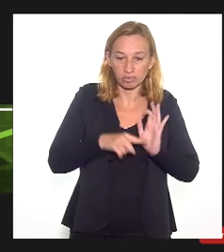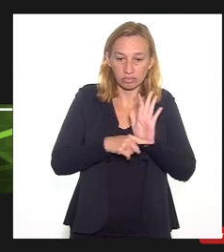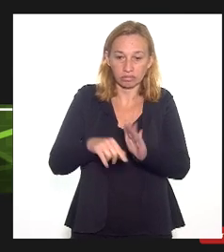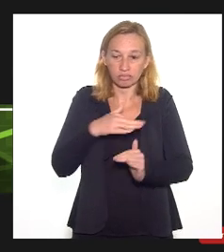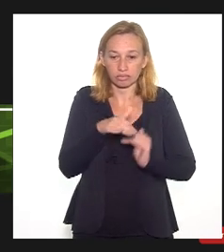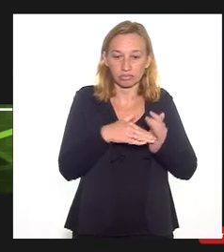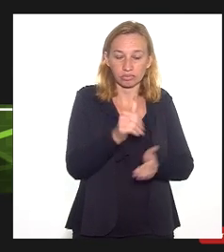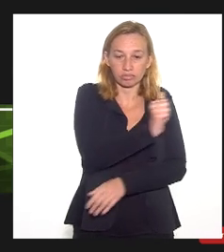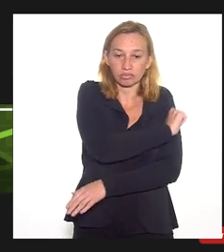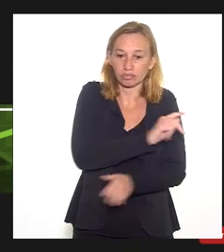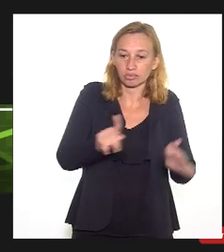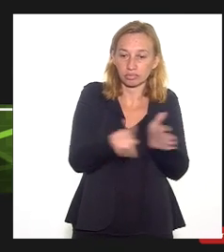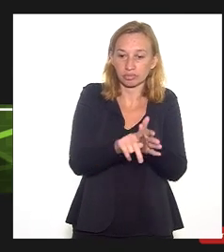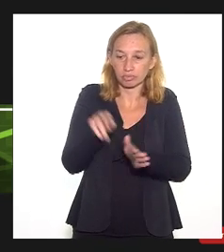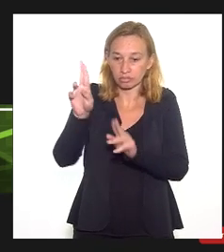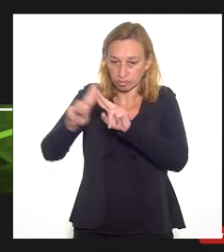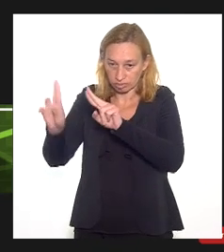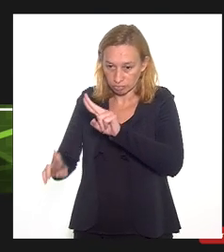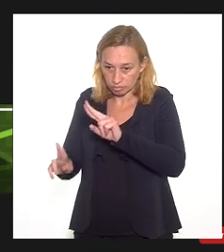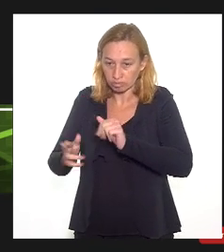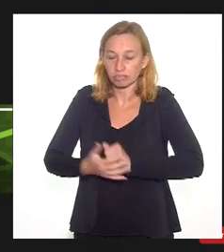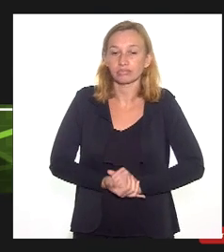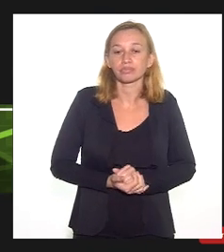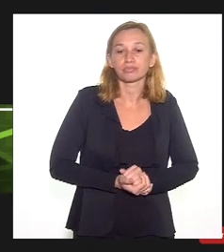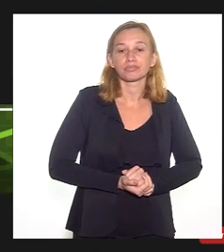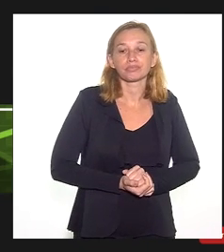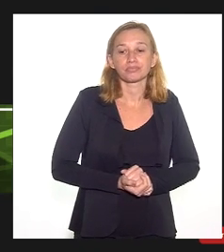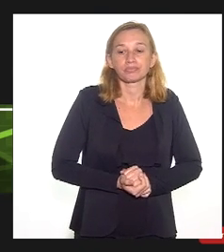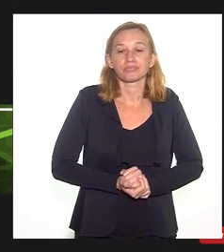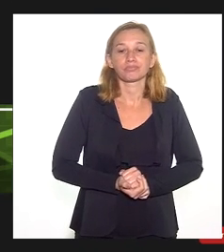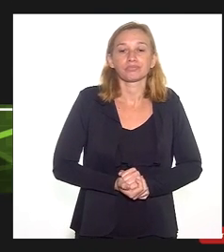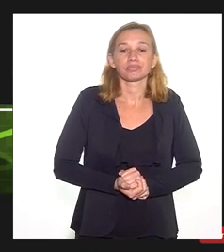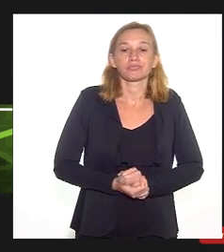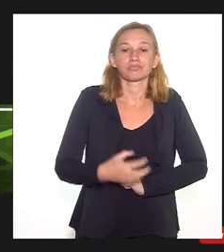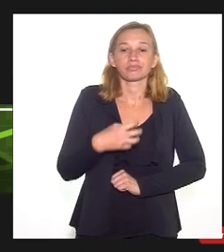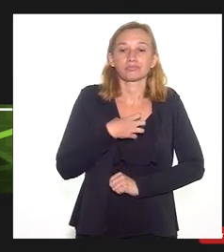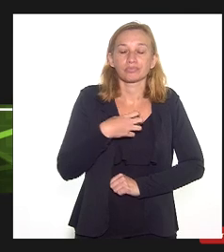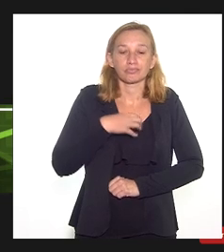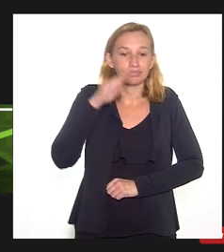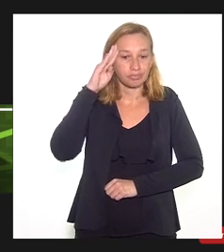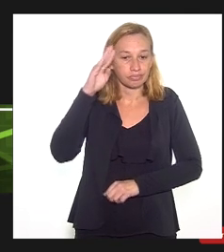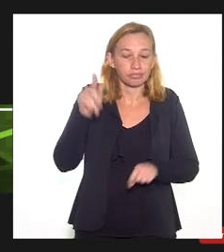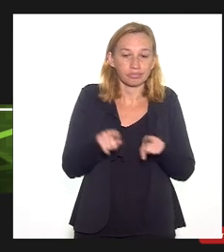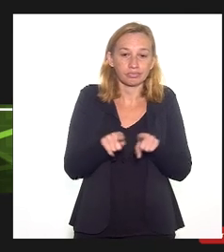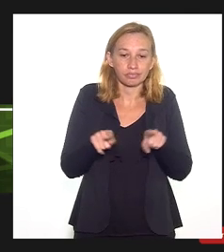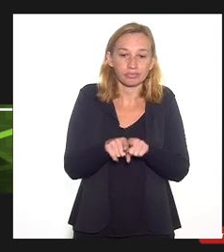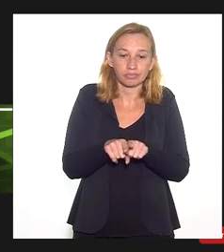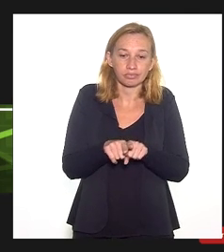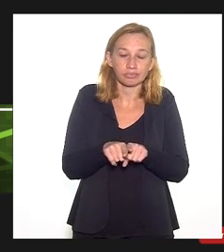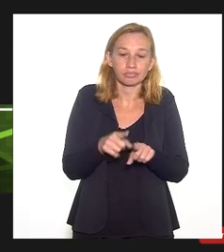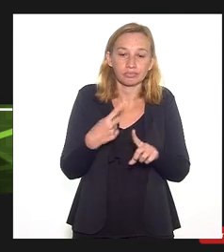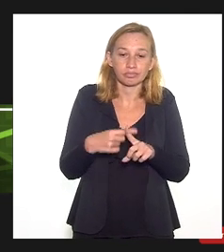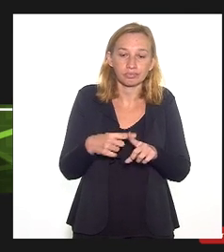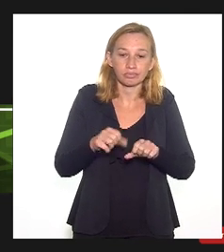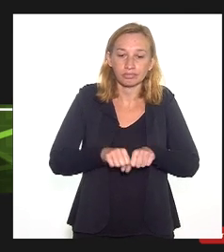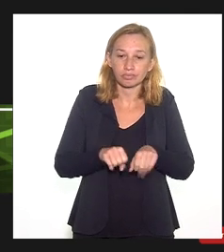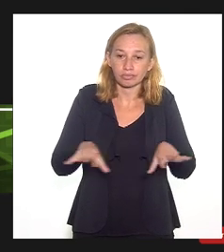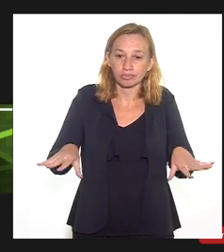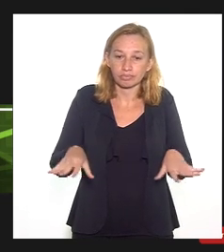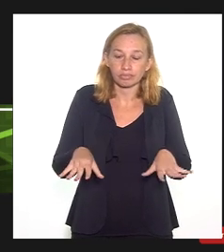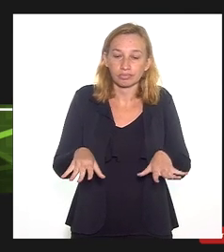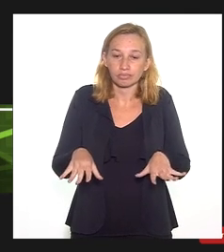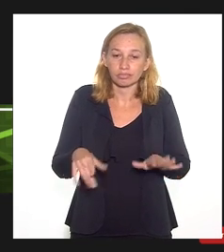estudantes que fazem parte do seu conjunto acadêmico nesse sentido é fundamental também porque a pandemia nos trouxe